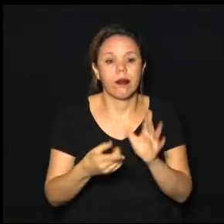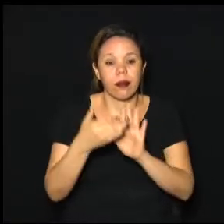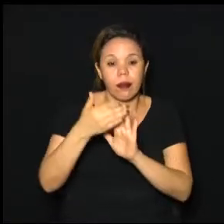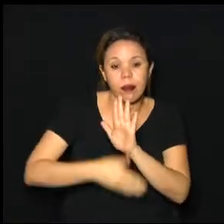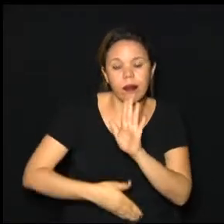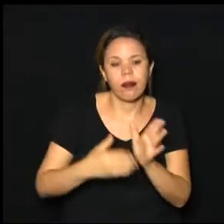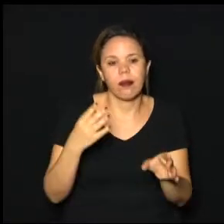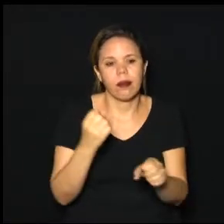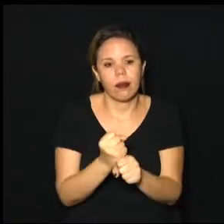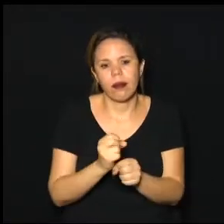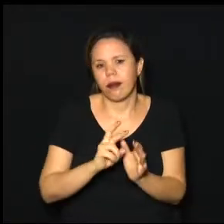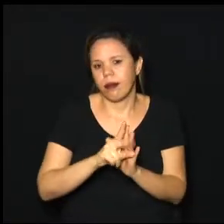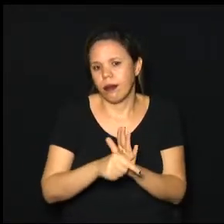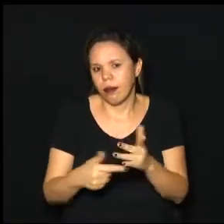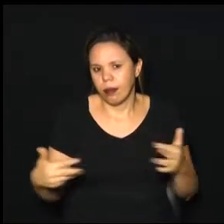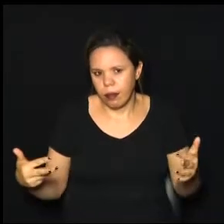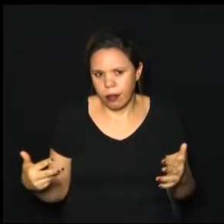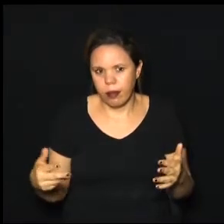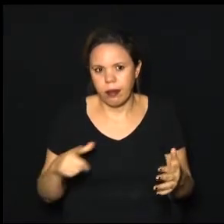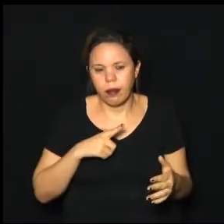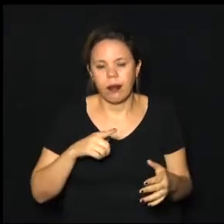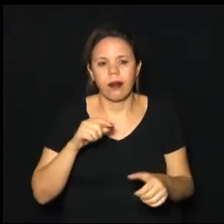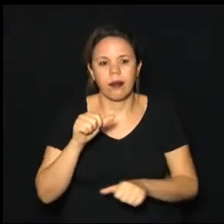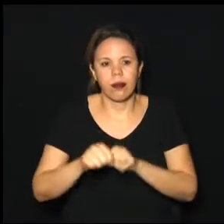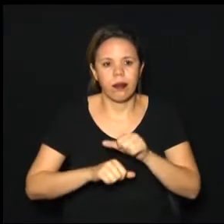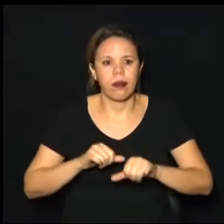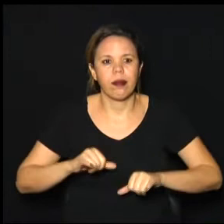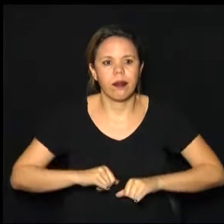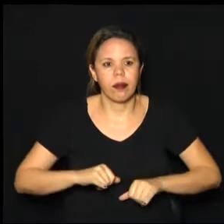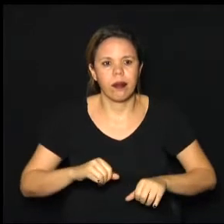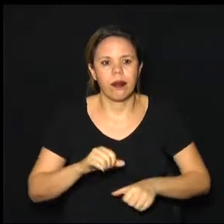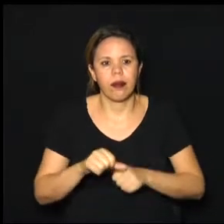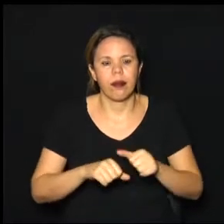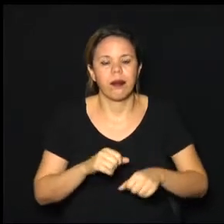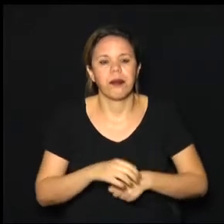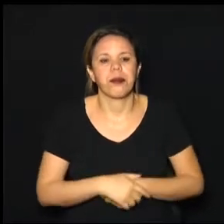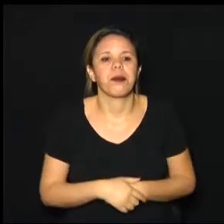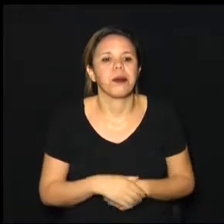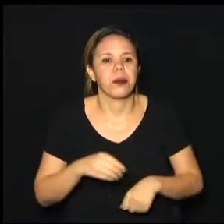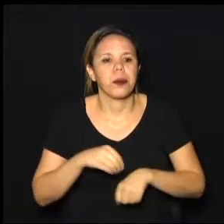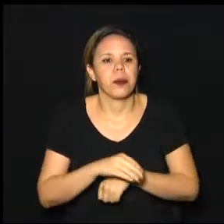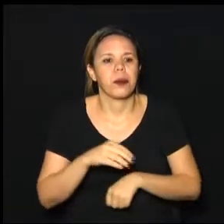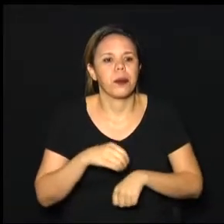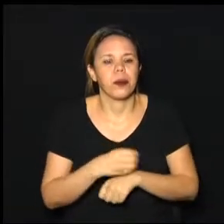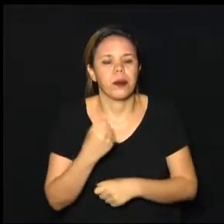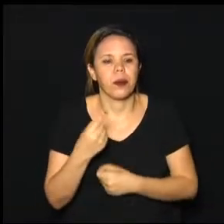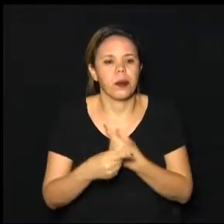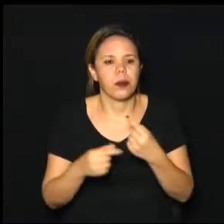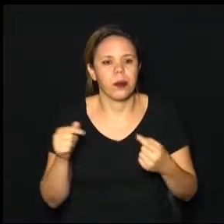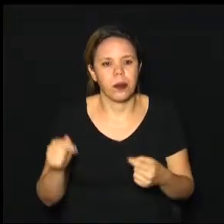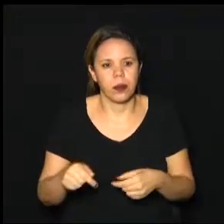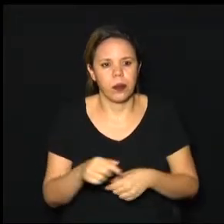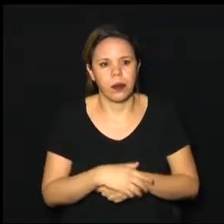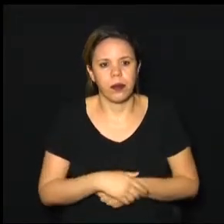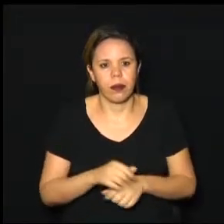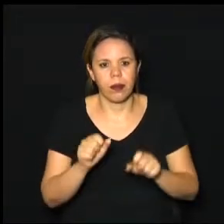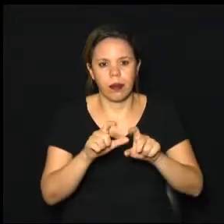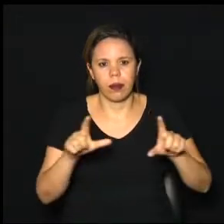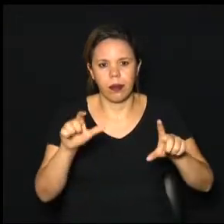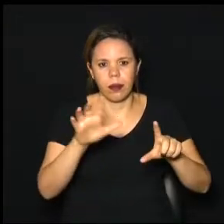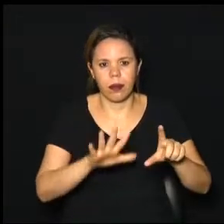contas, dentre outras, elas sofreram então alterações. Eu trouxe algumas aqui nos